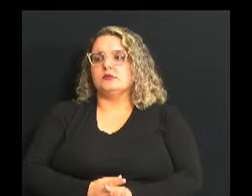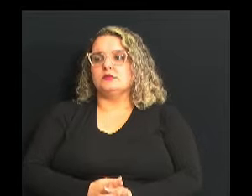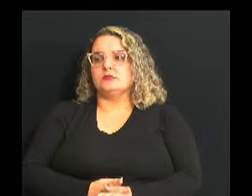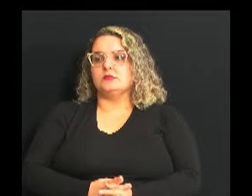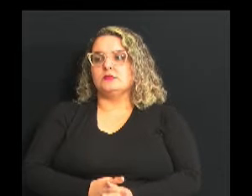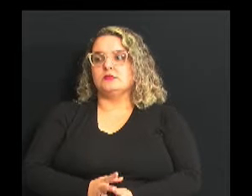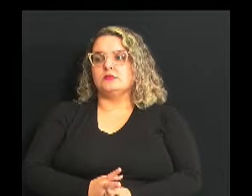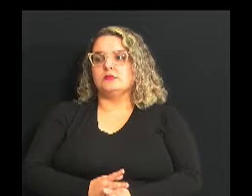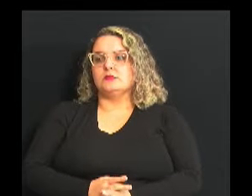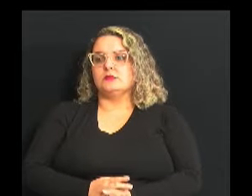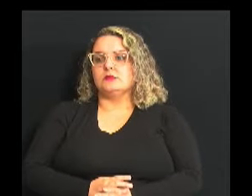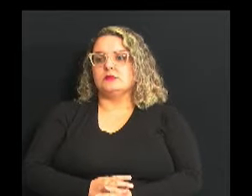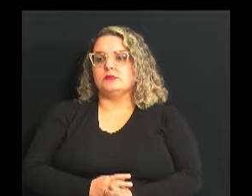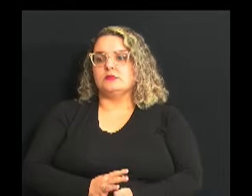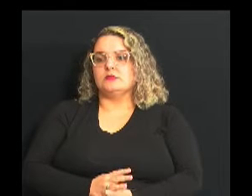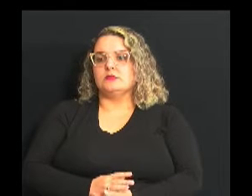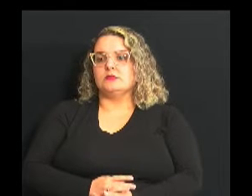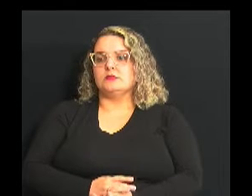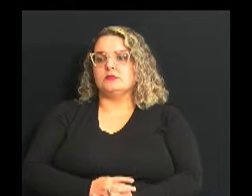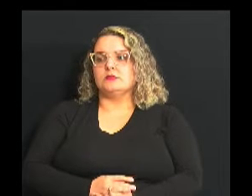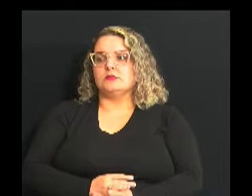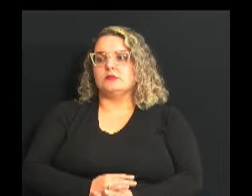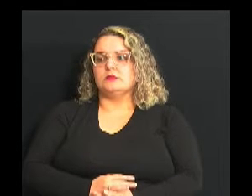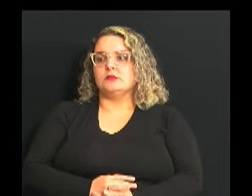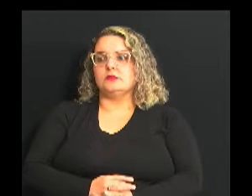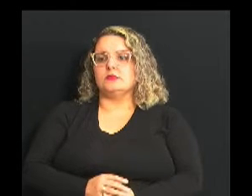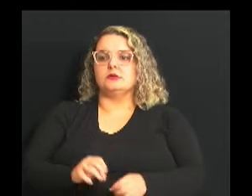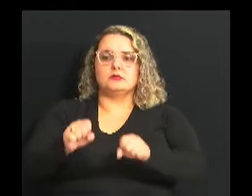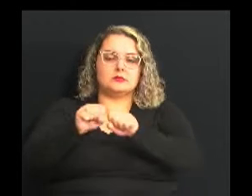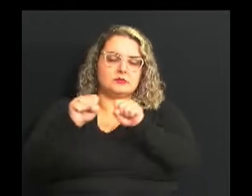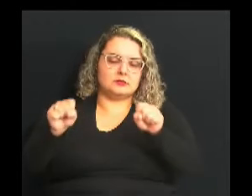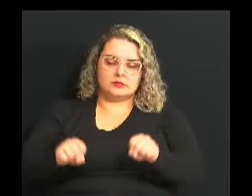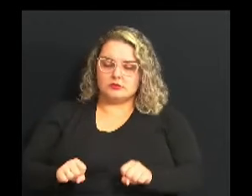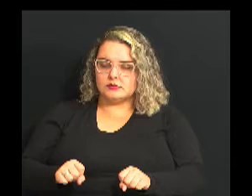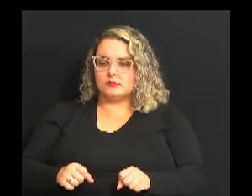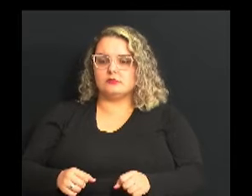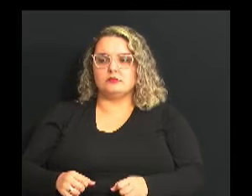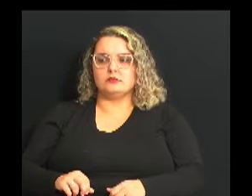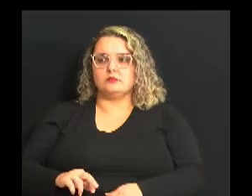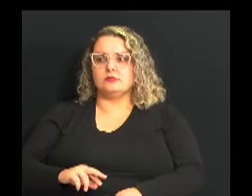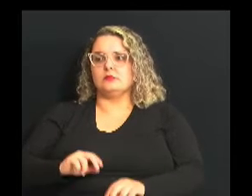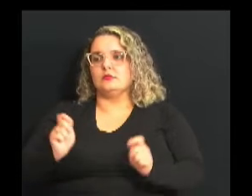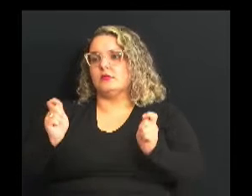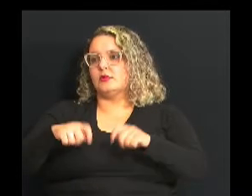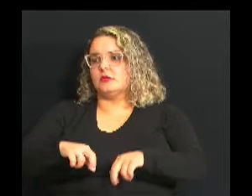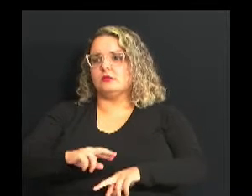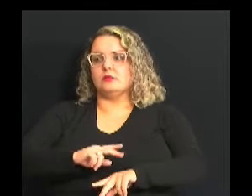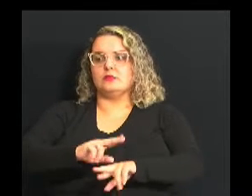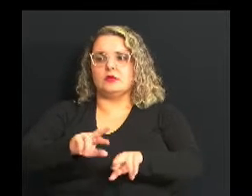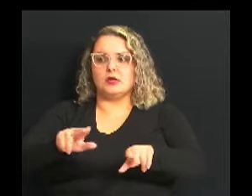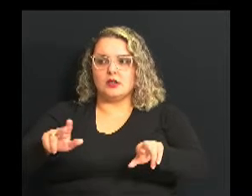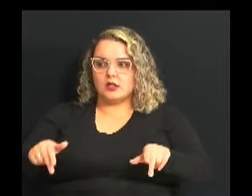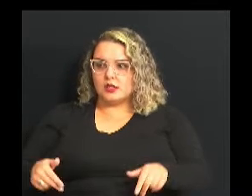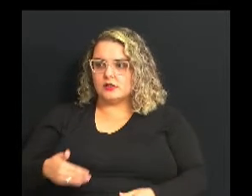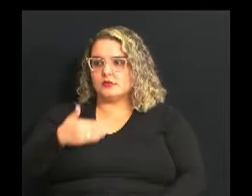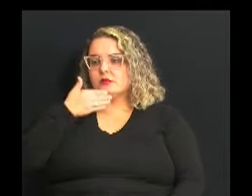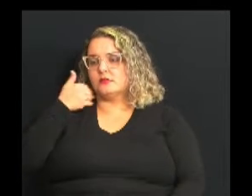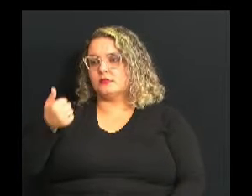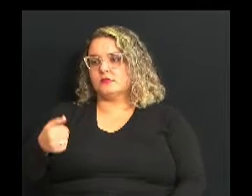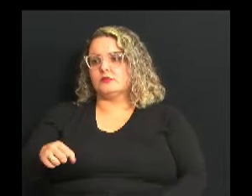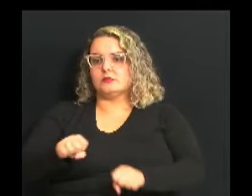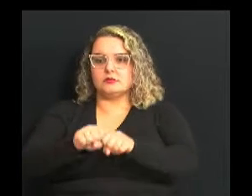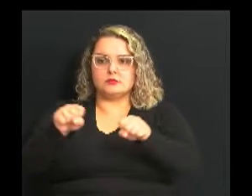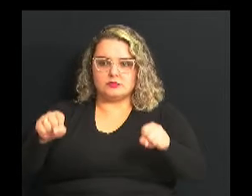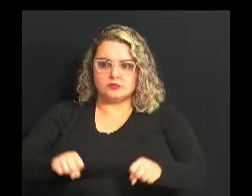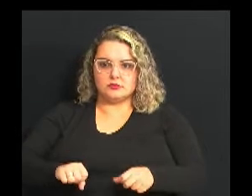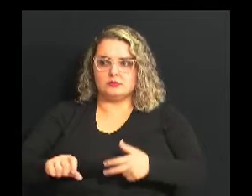também assim que possibilita inúmeras melhorias no nosso sistema legislativo, né? Uma vez